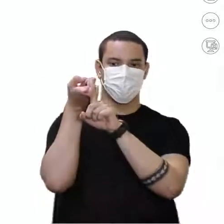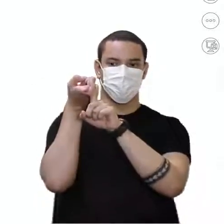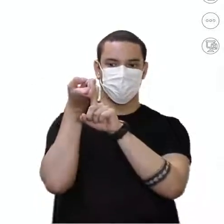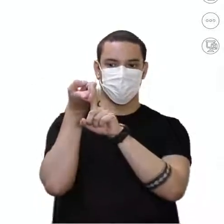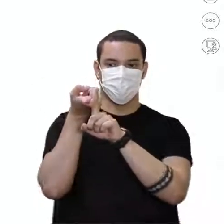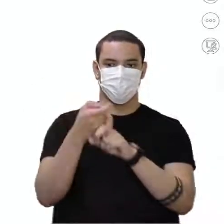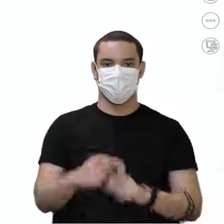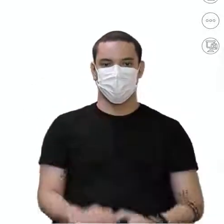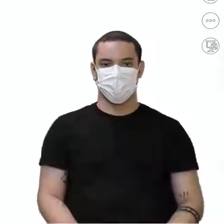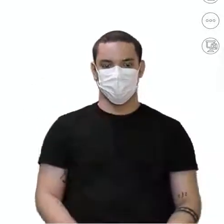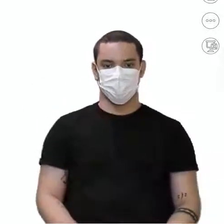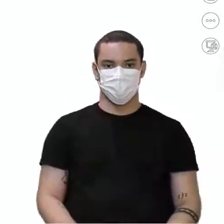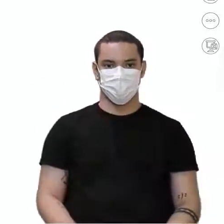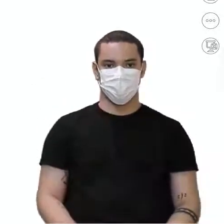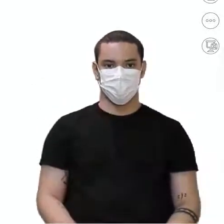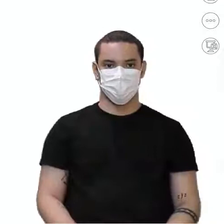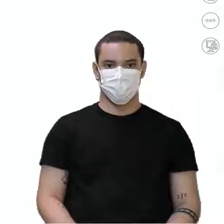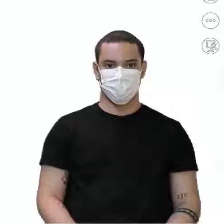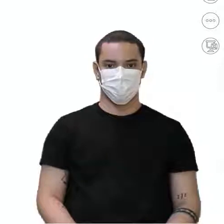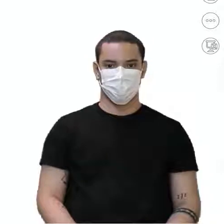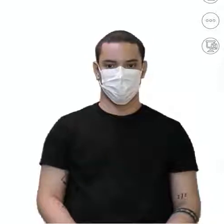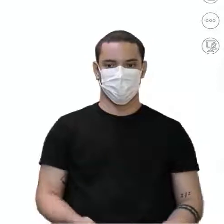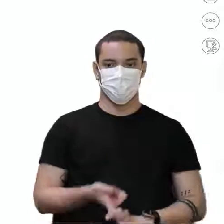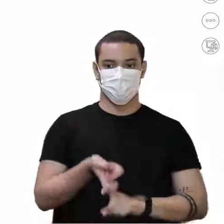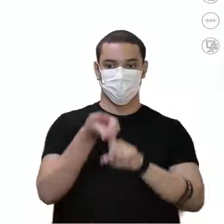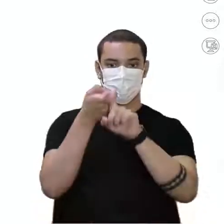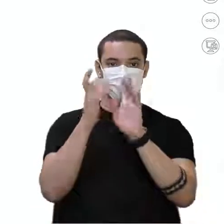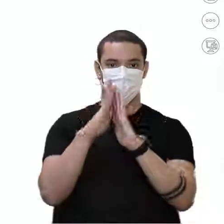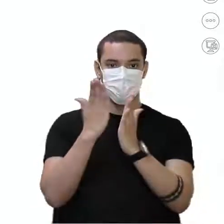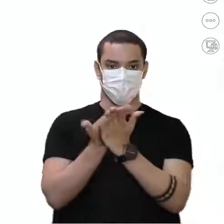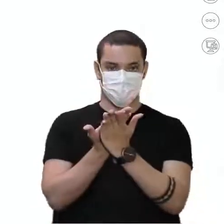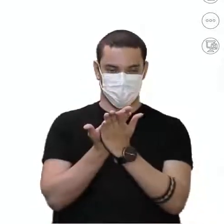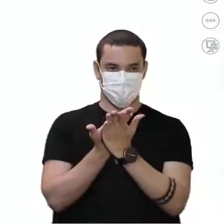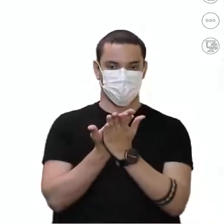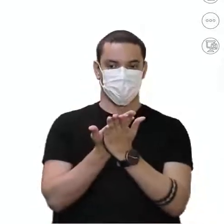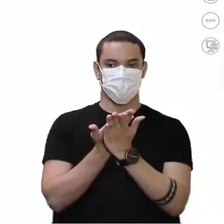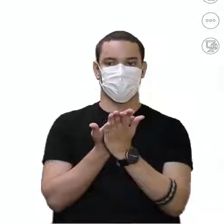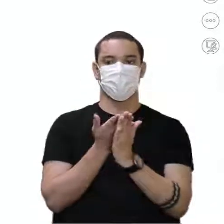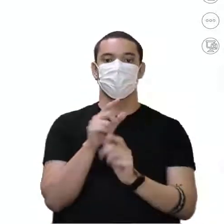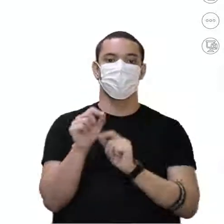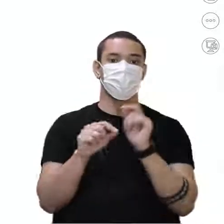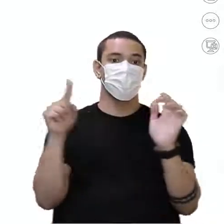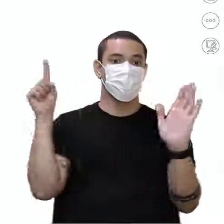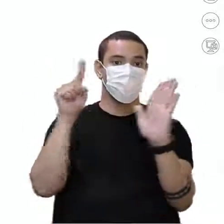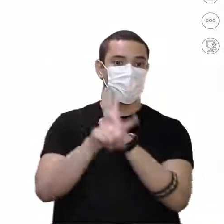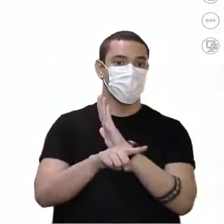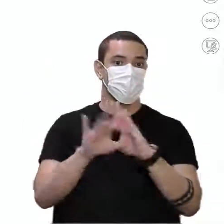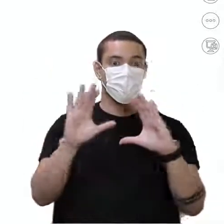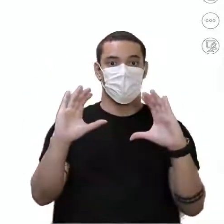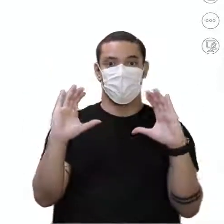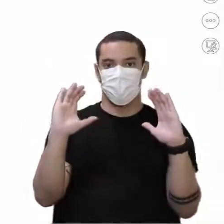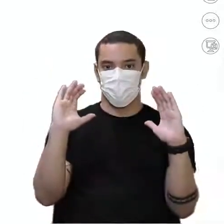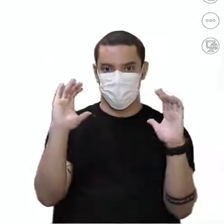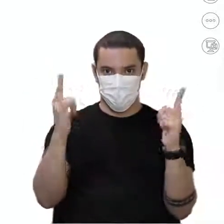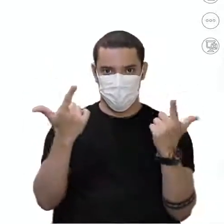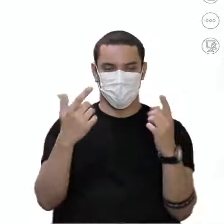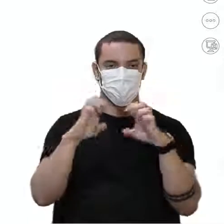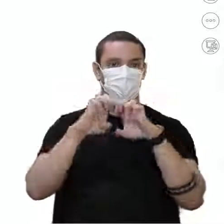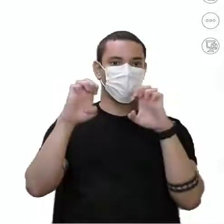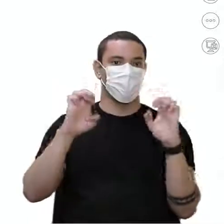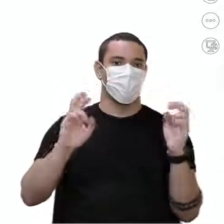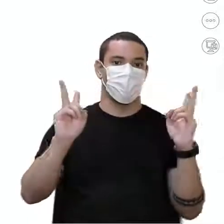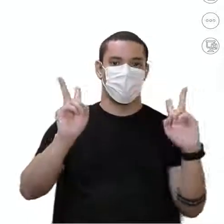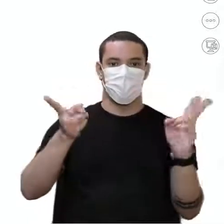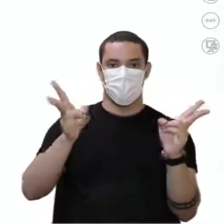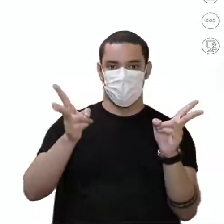from school. Ser suspenso da escola. E aí a pergunta vai ser, claro, já sabe, né? A estrutura é a mesma.